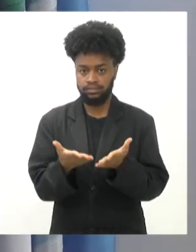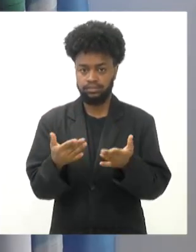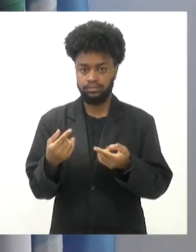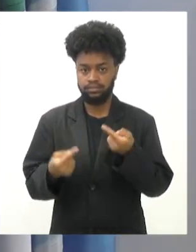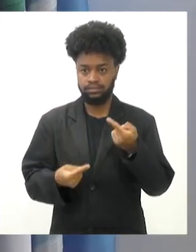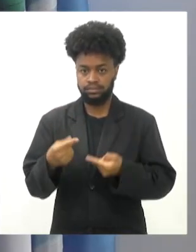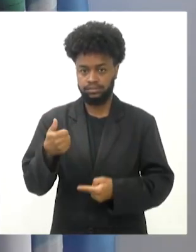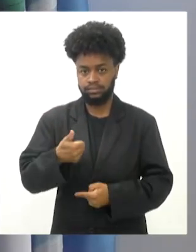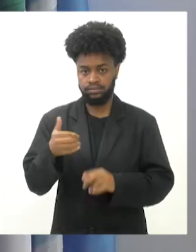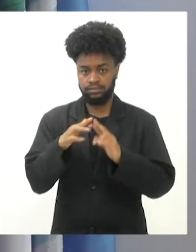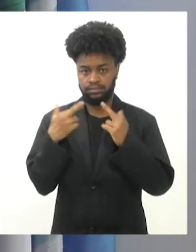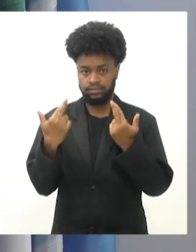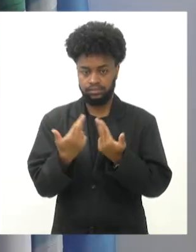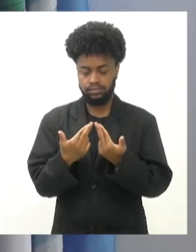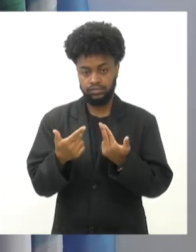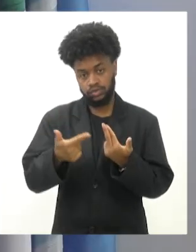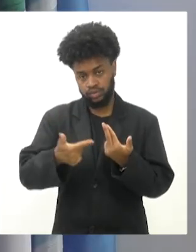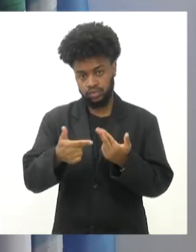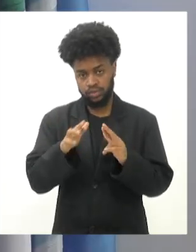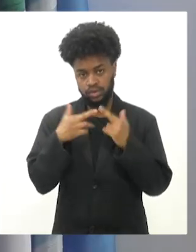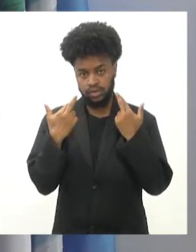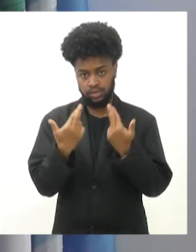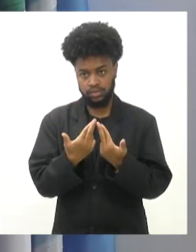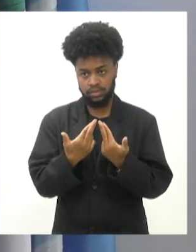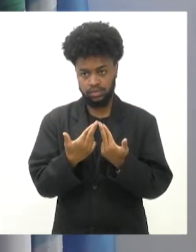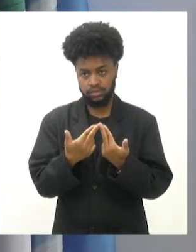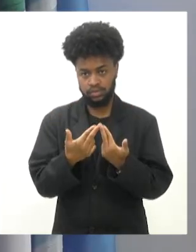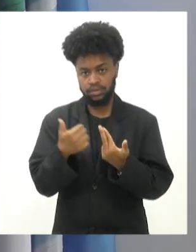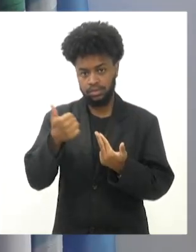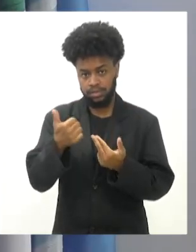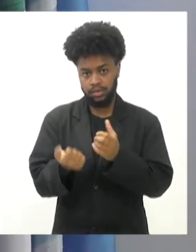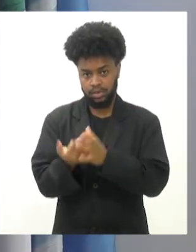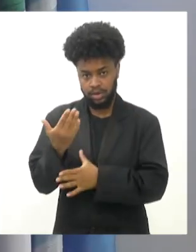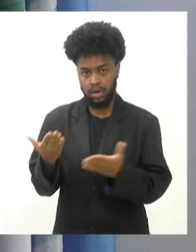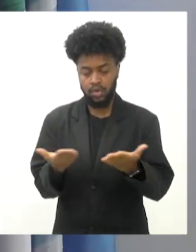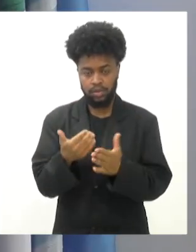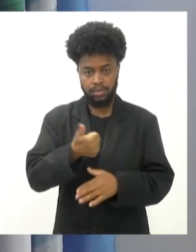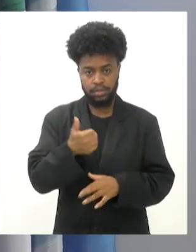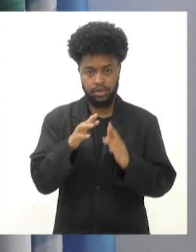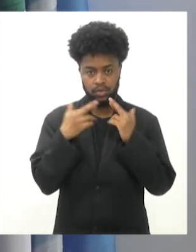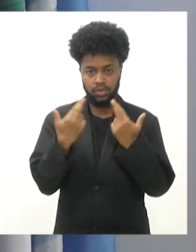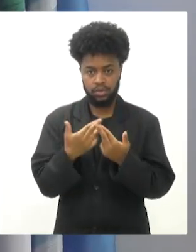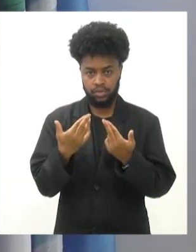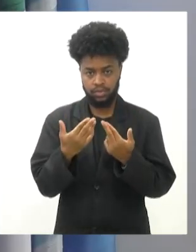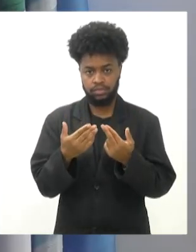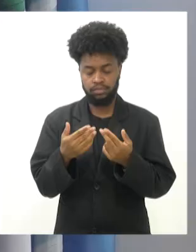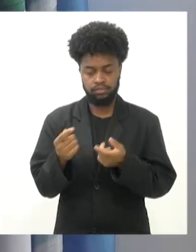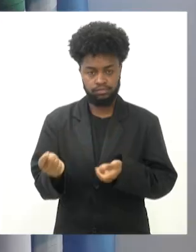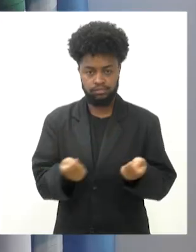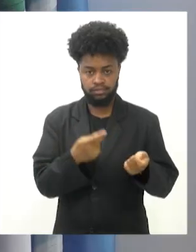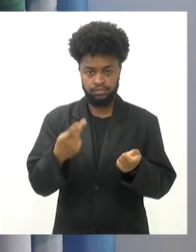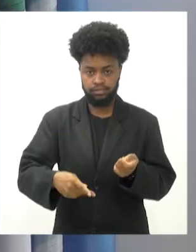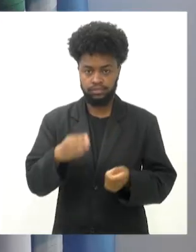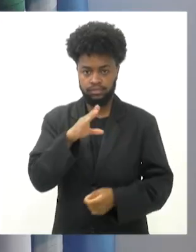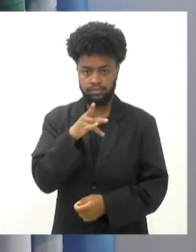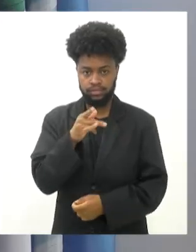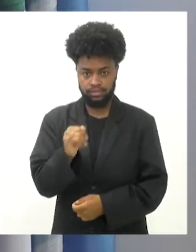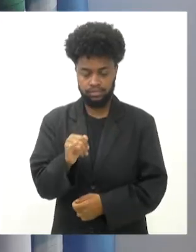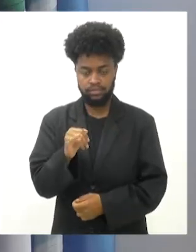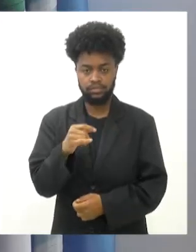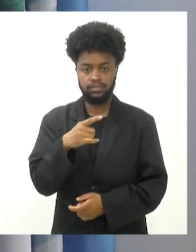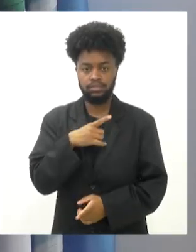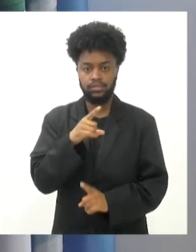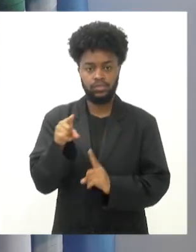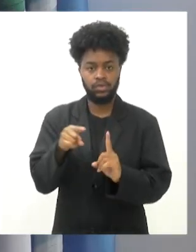da primeira reunião, segunda, na verdade, reunião... Não, a primeira foi de instalação, essa é a primeira reunião ordinária da CPI, com o objetivo de apresentar o